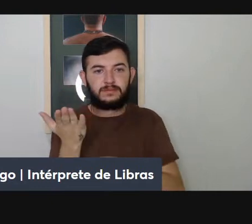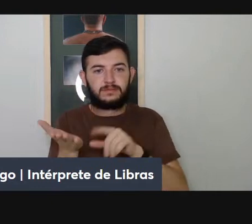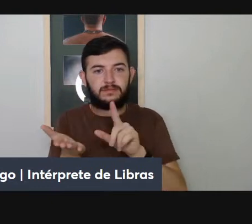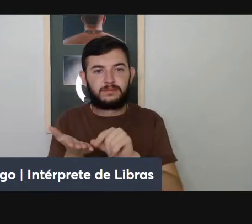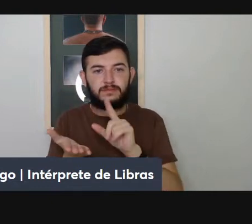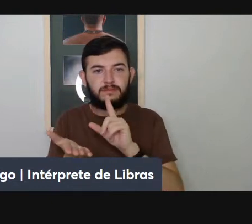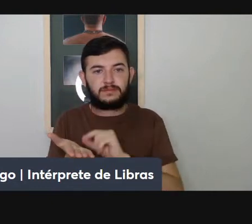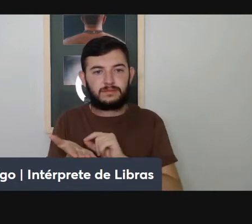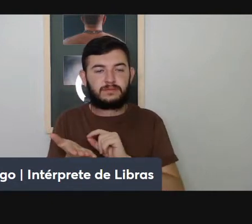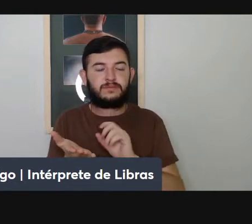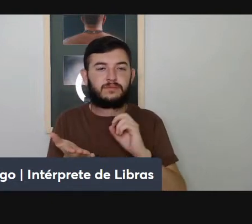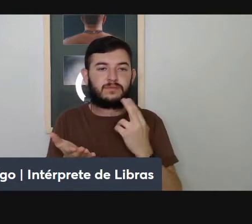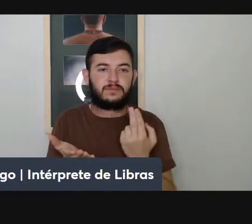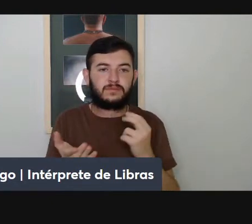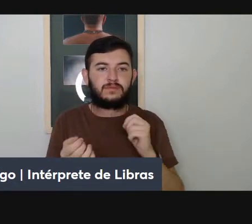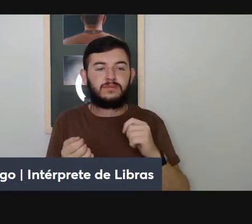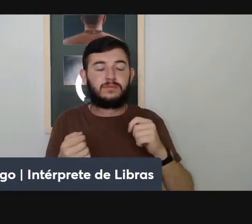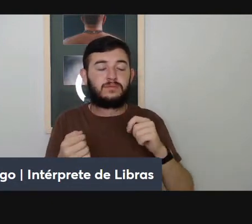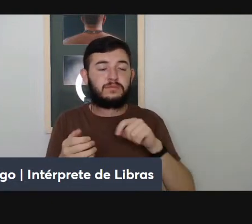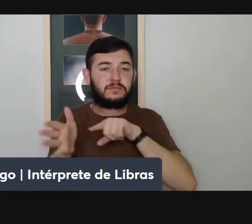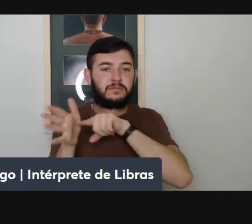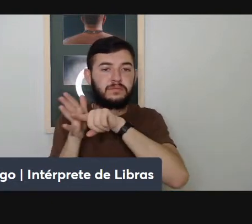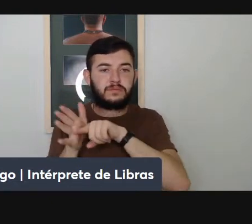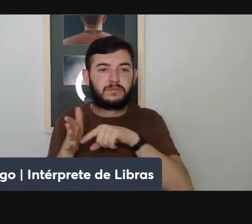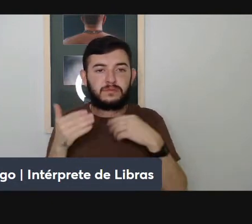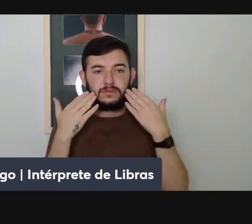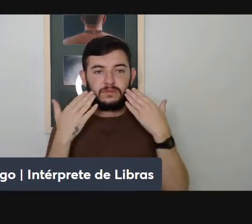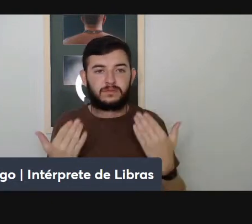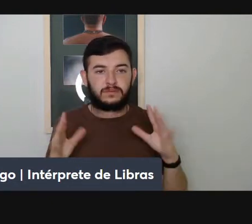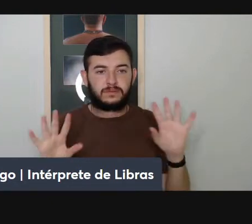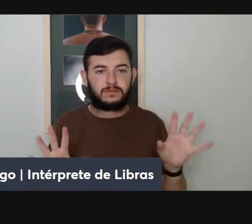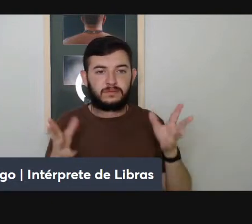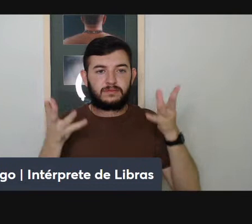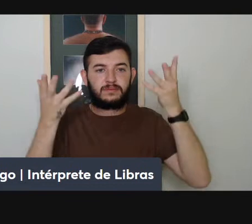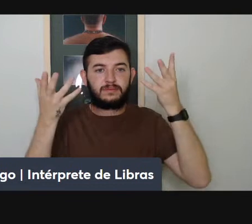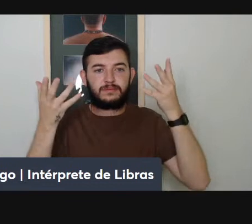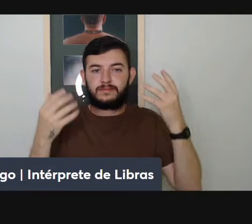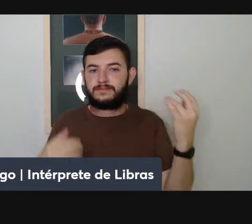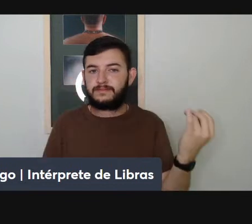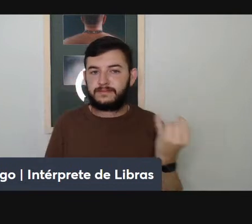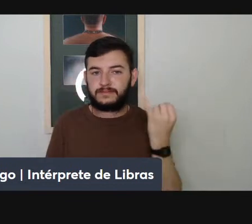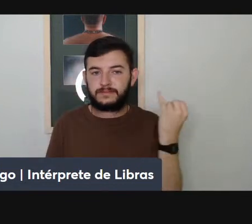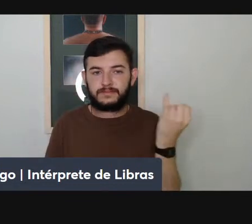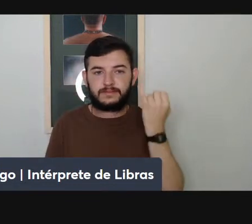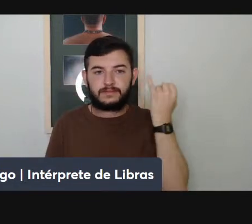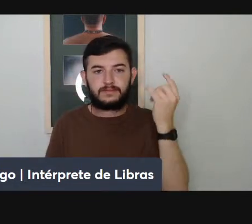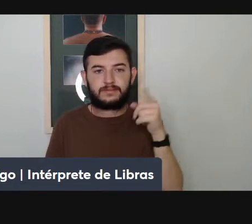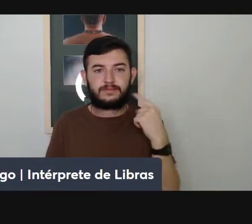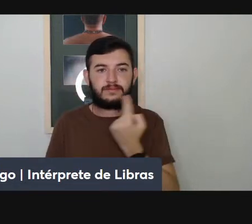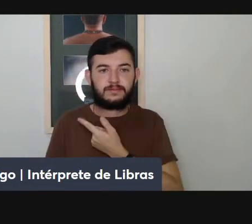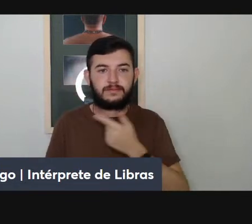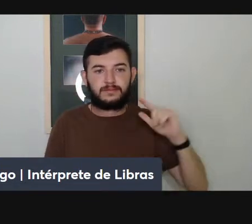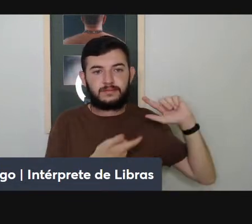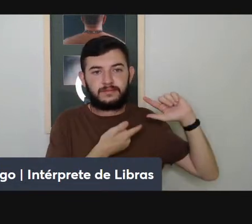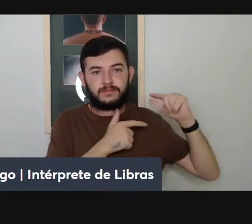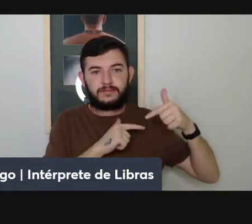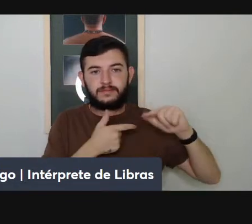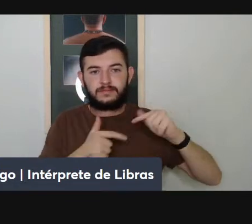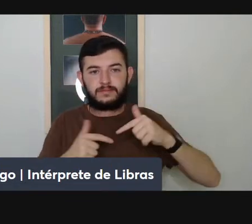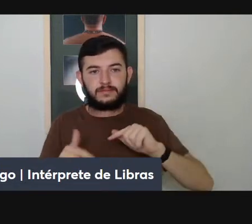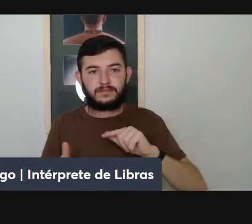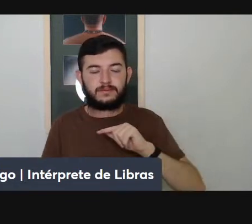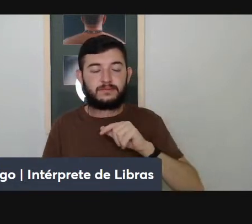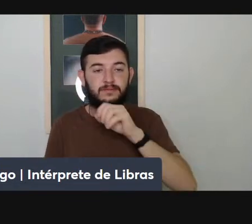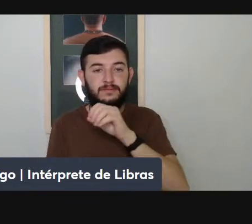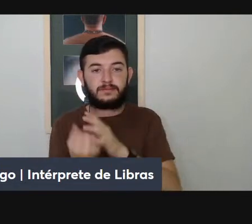para apresentação em eventos. Então, é extremamente relevante. A gente não tem muita tradição, né, nessa produção.